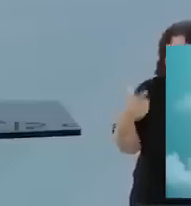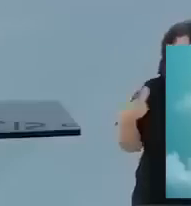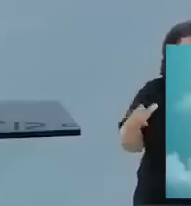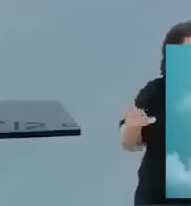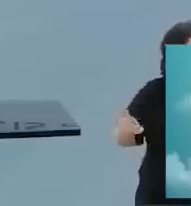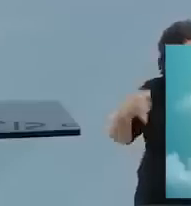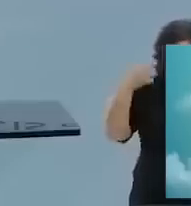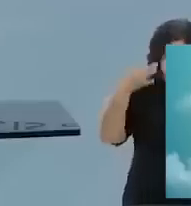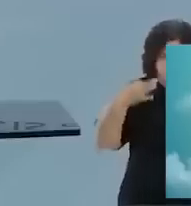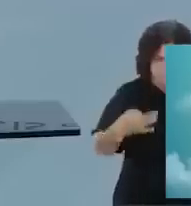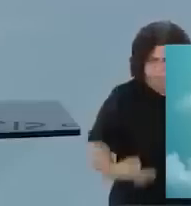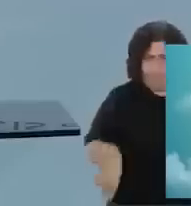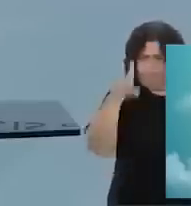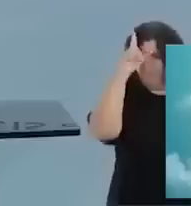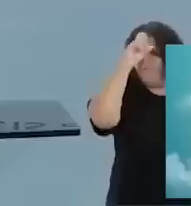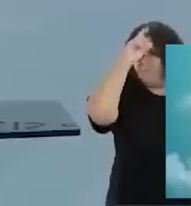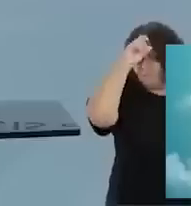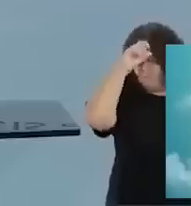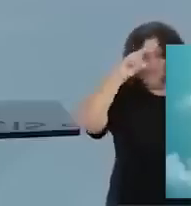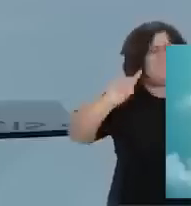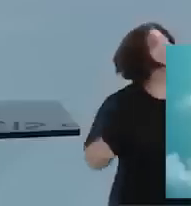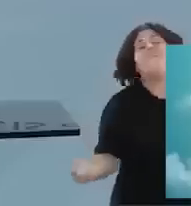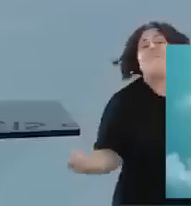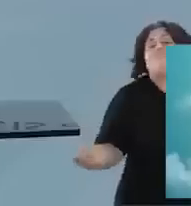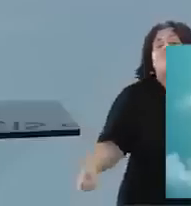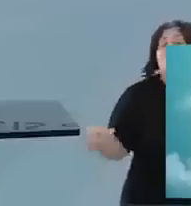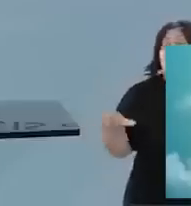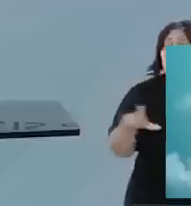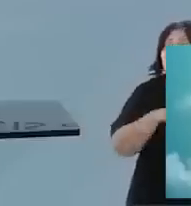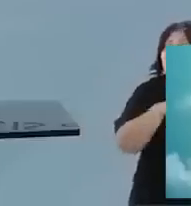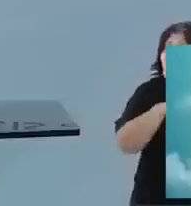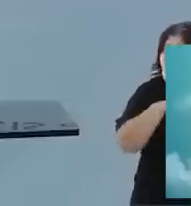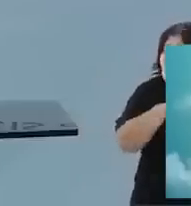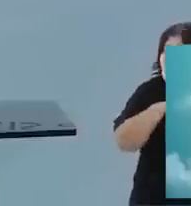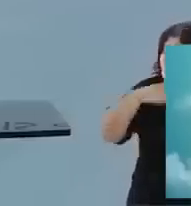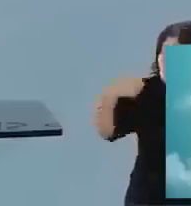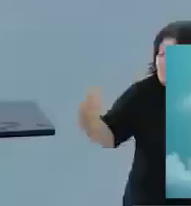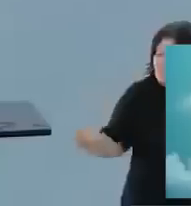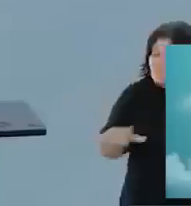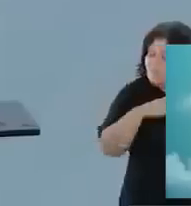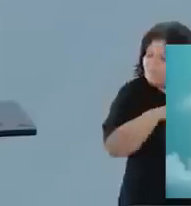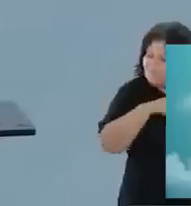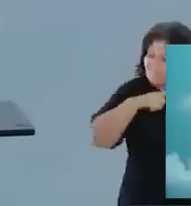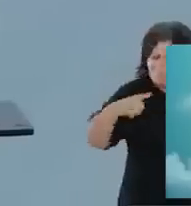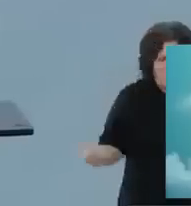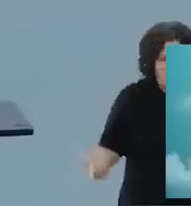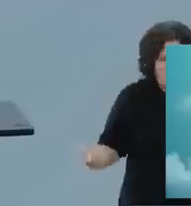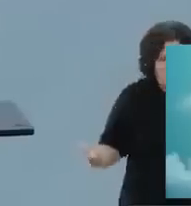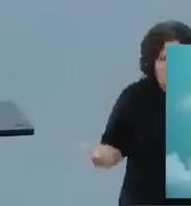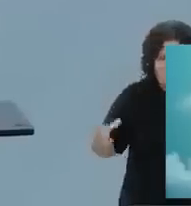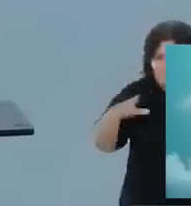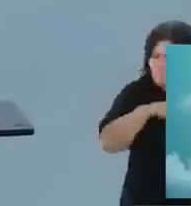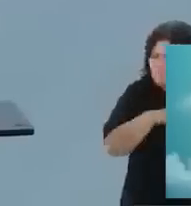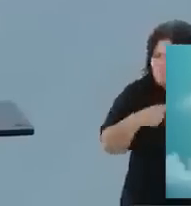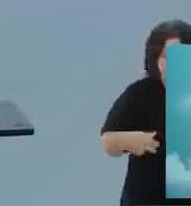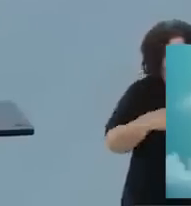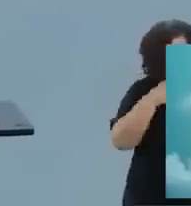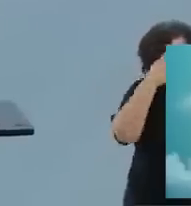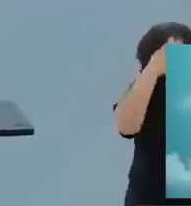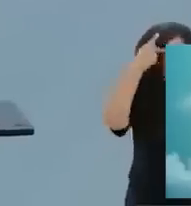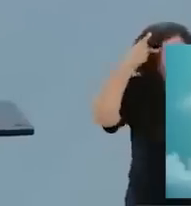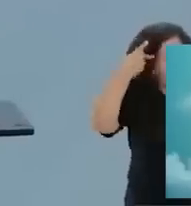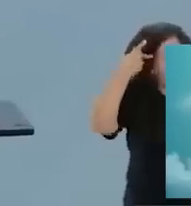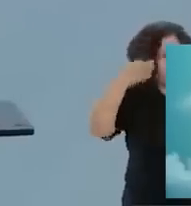eu chegássemos lá, já deixaria de ser perfeita. Nós somos um time que está indo para o céu, sendo